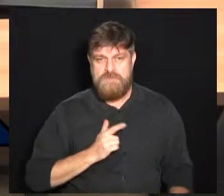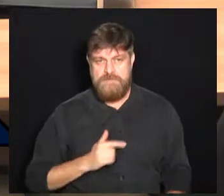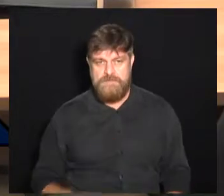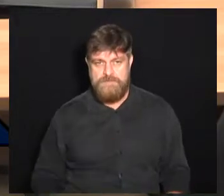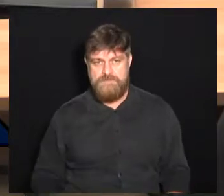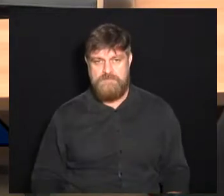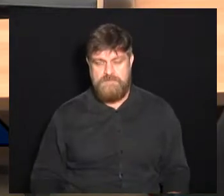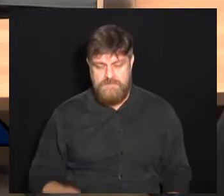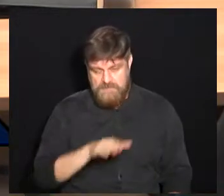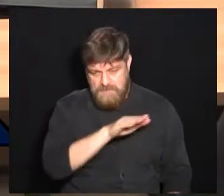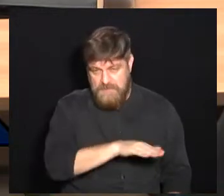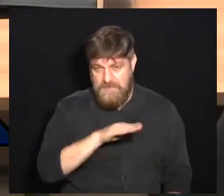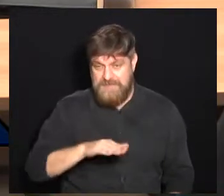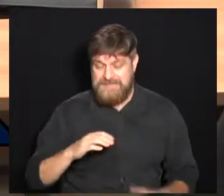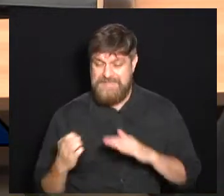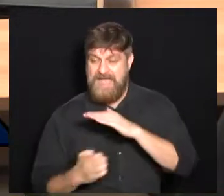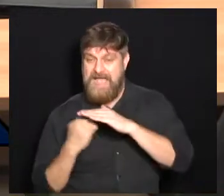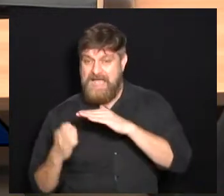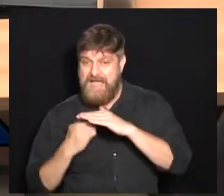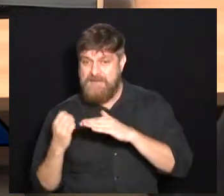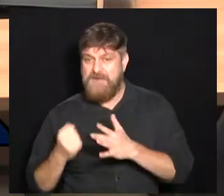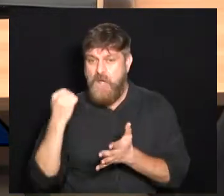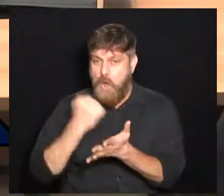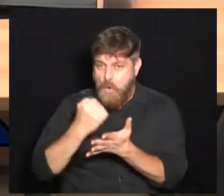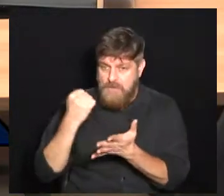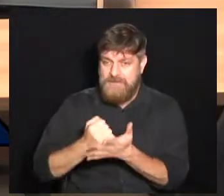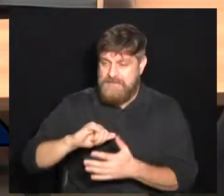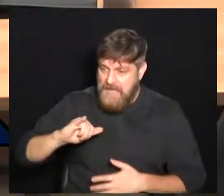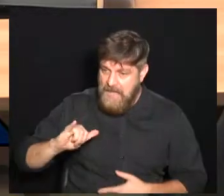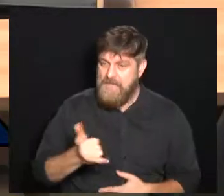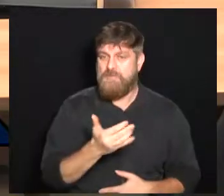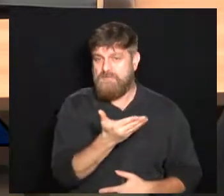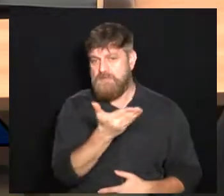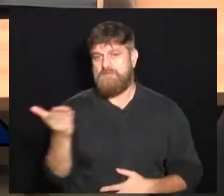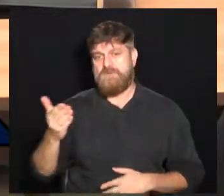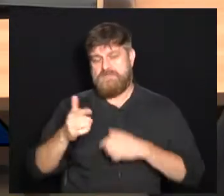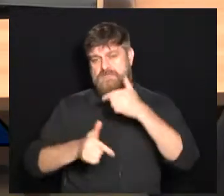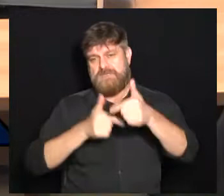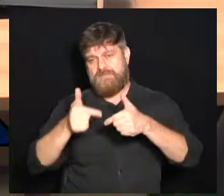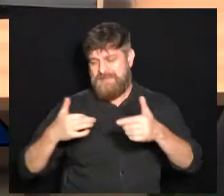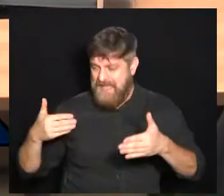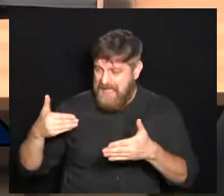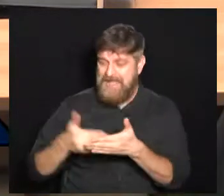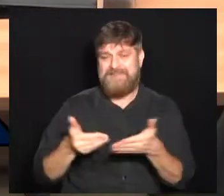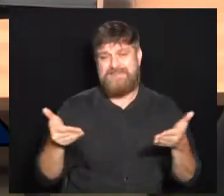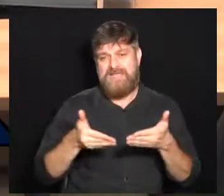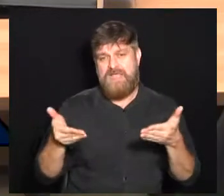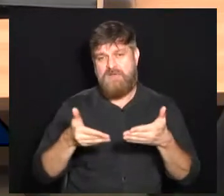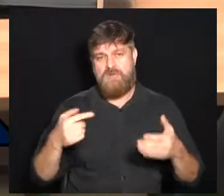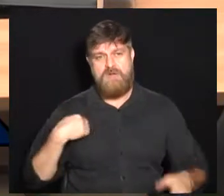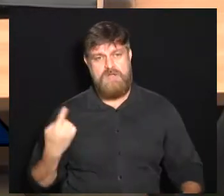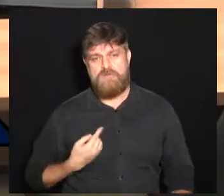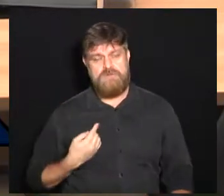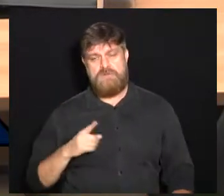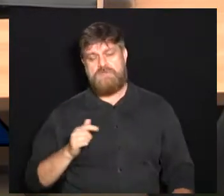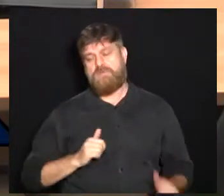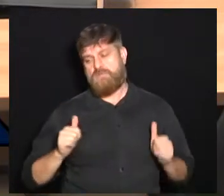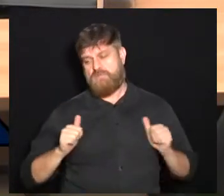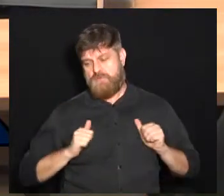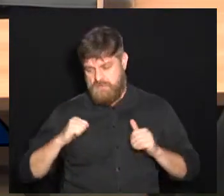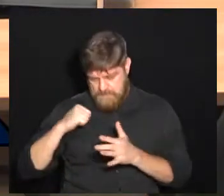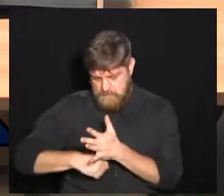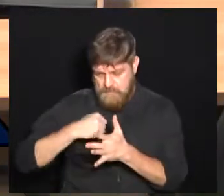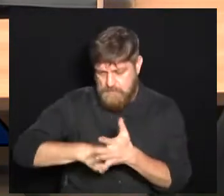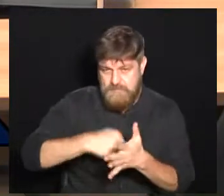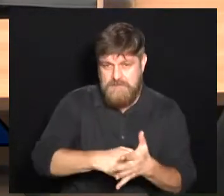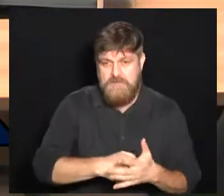que ela recontrate e aproveite essa mão de obra que atuou até o momento. Então, nós não vamos abrir mão dessa luta, e